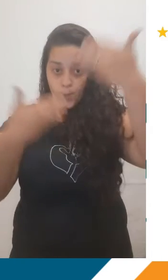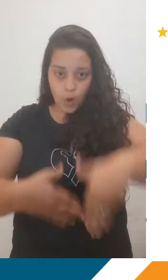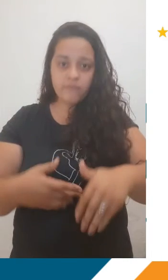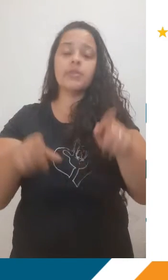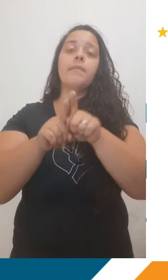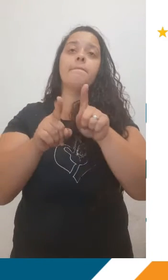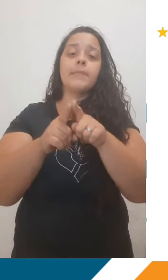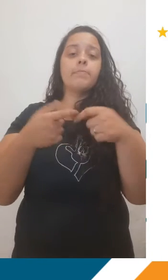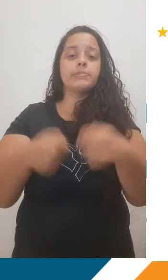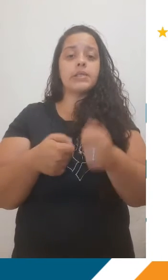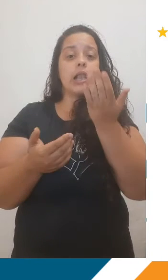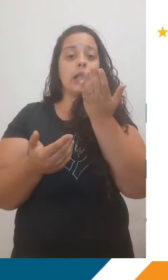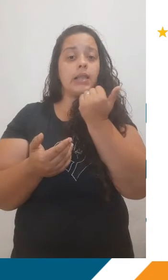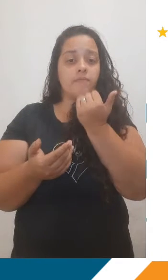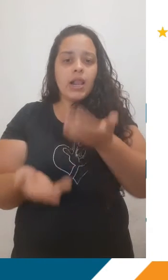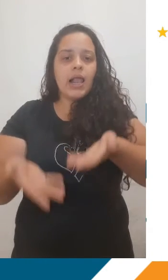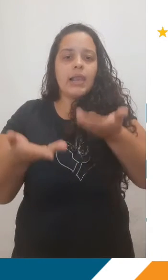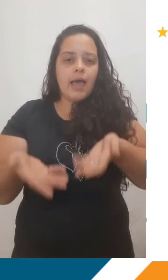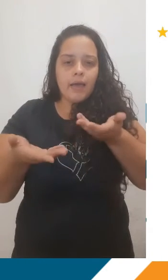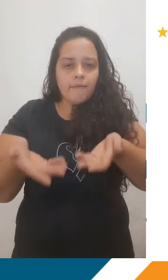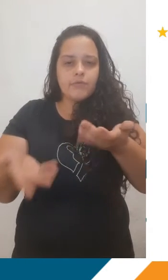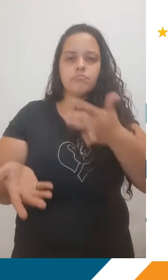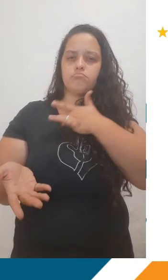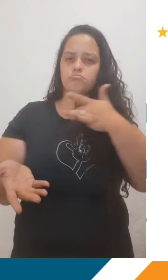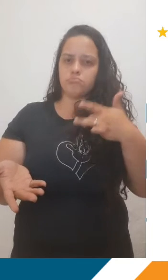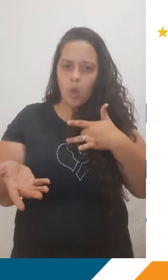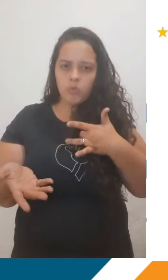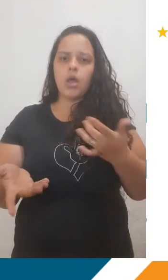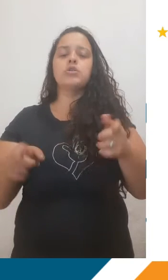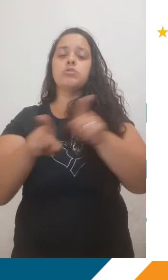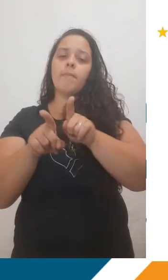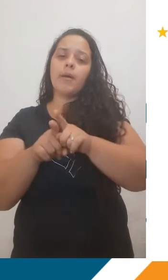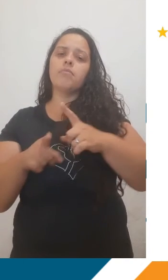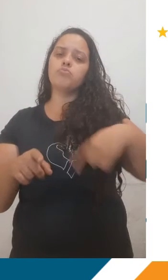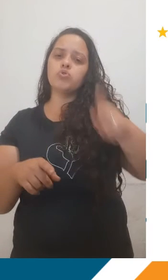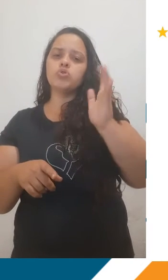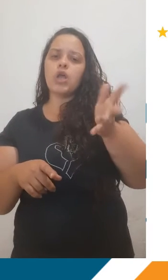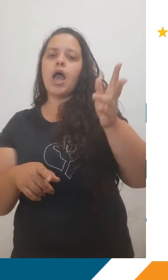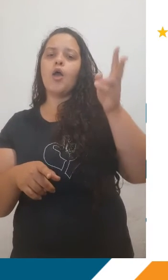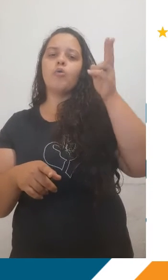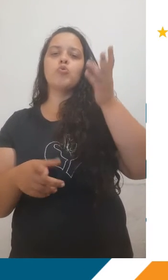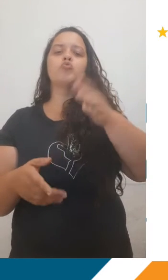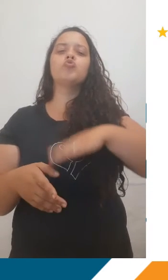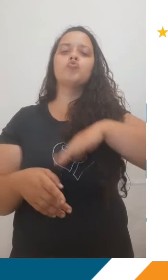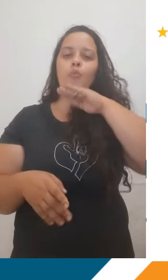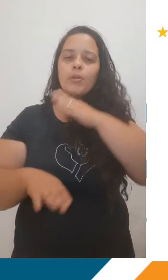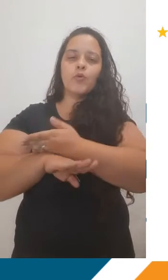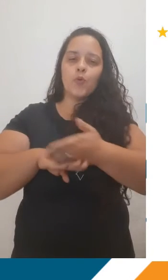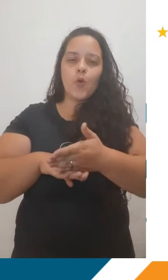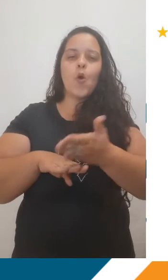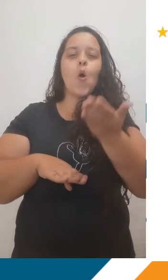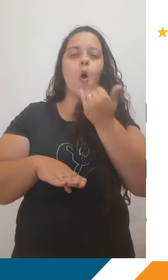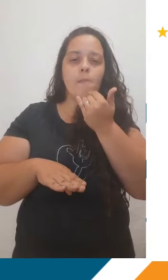bem, mas consuma alimentos leves e que já façam parte dos seus hábitos, né? Aquela comidinha que você já está acostumado a